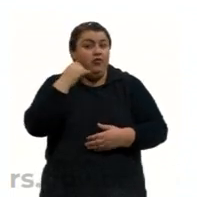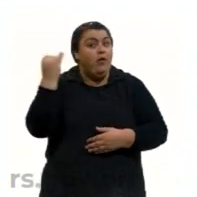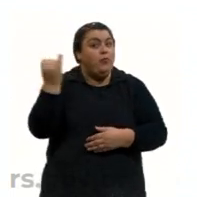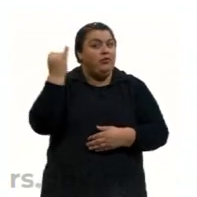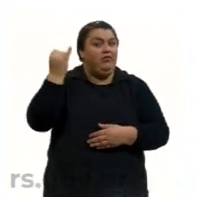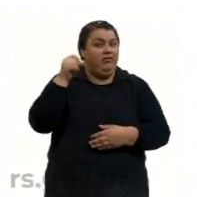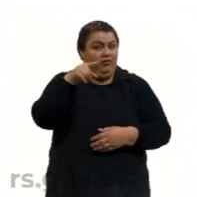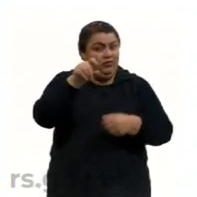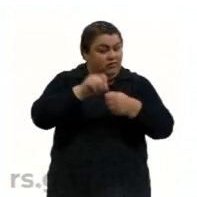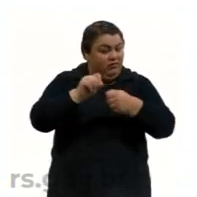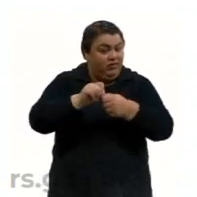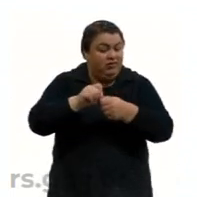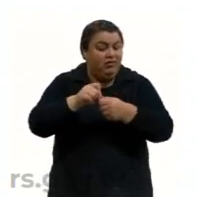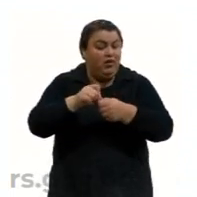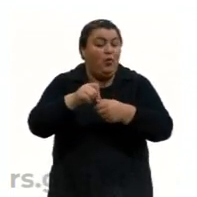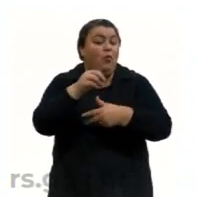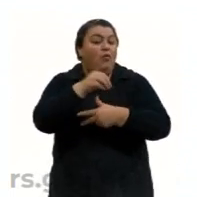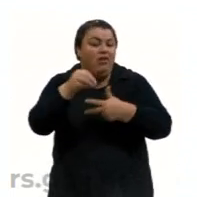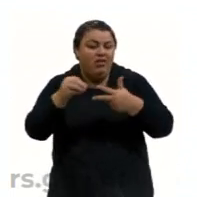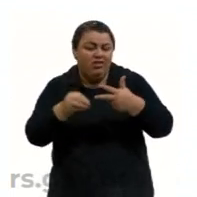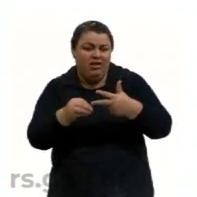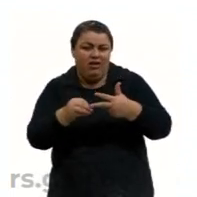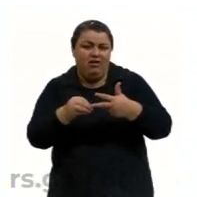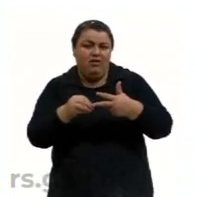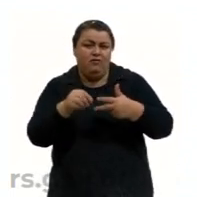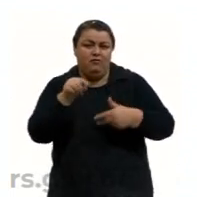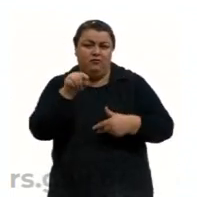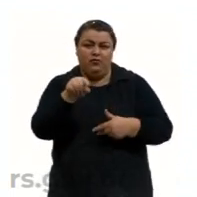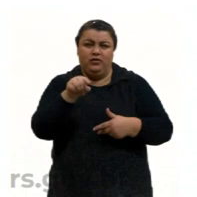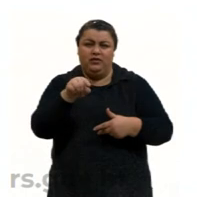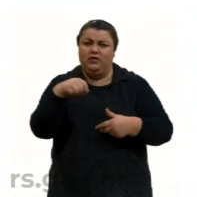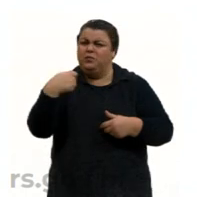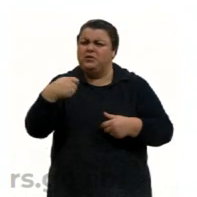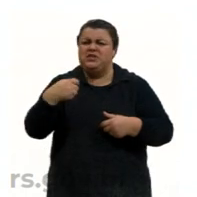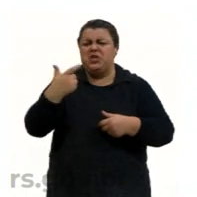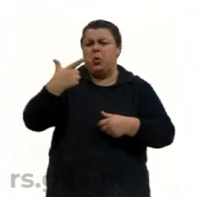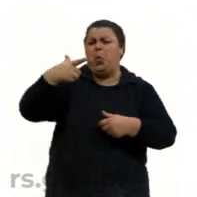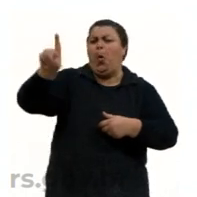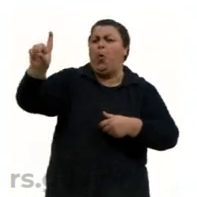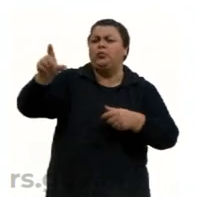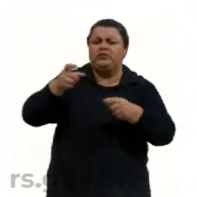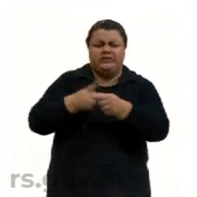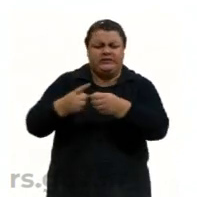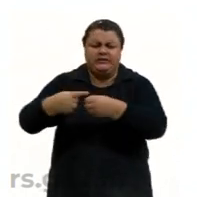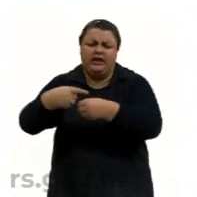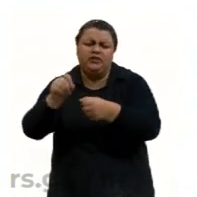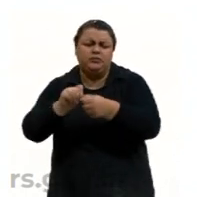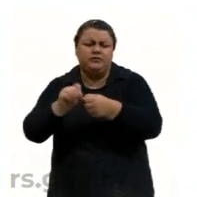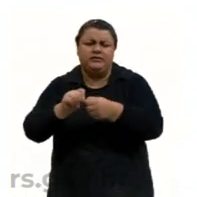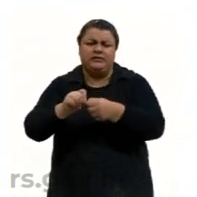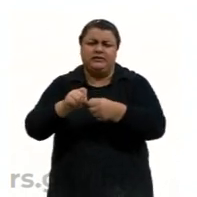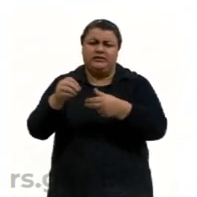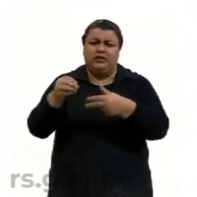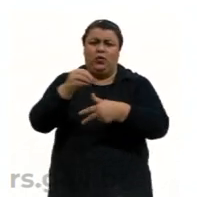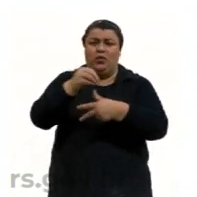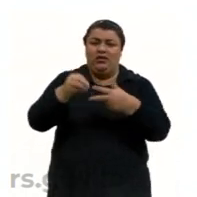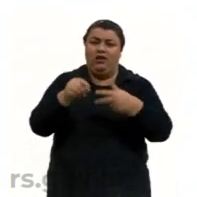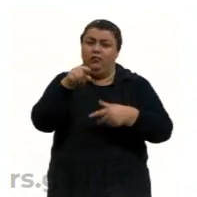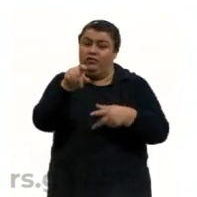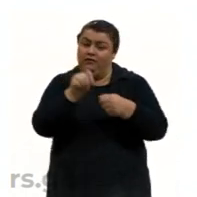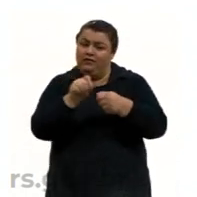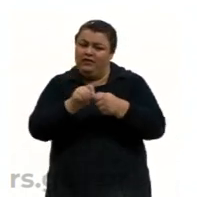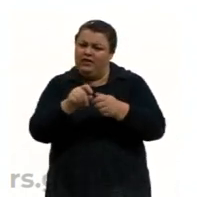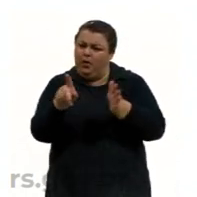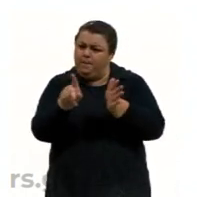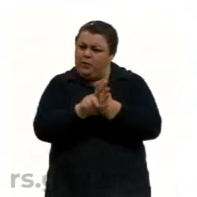a fazer o Enem você não vai precisar se deslocar né da sua cidade para em outro lugar fazer neném você vai fazer o Enem da